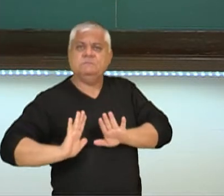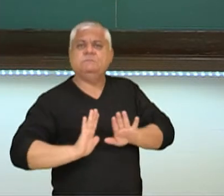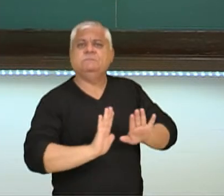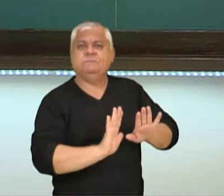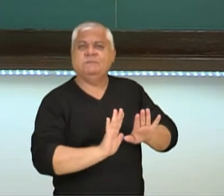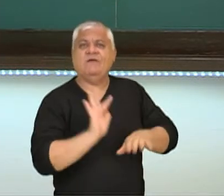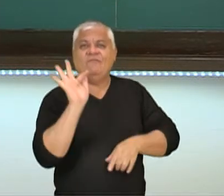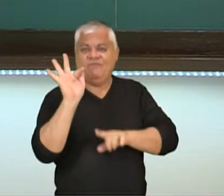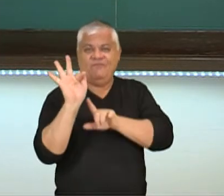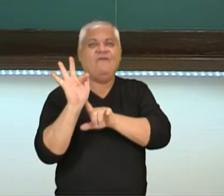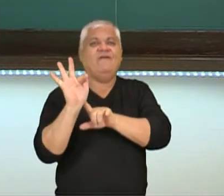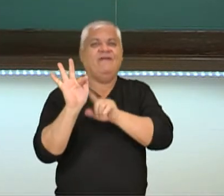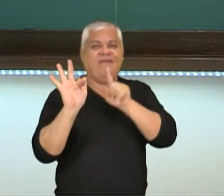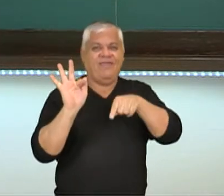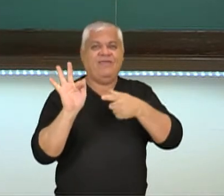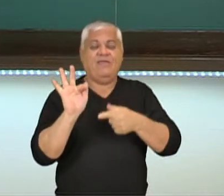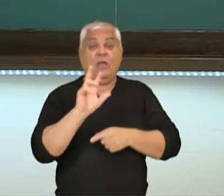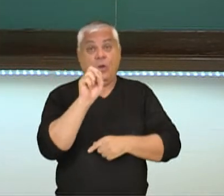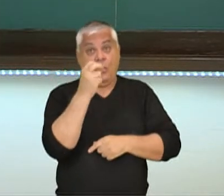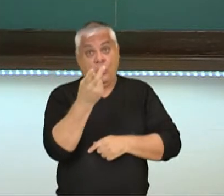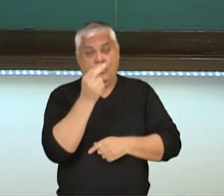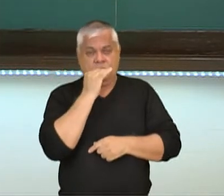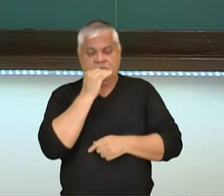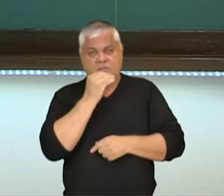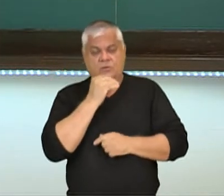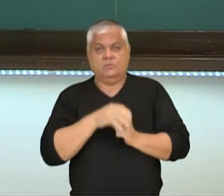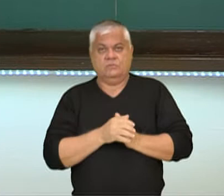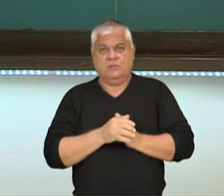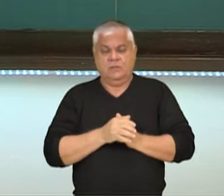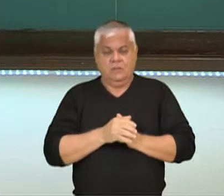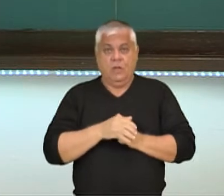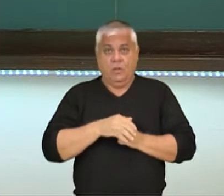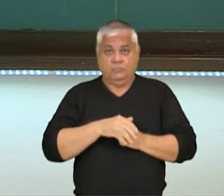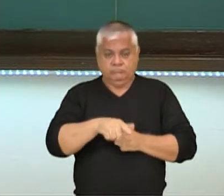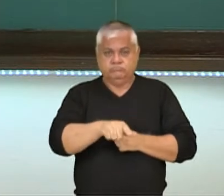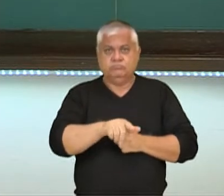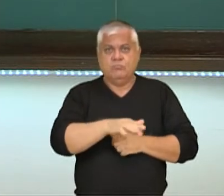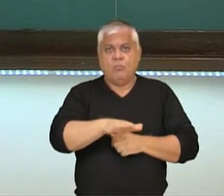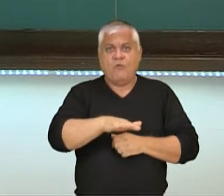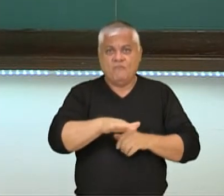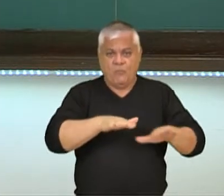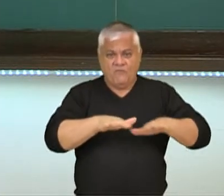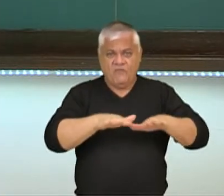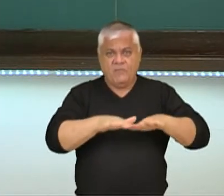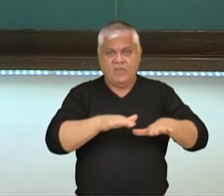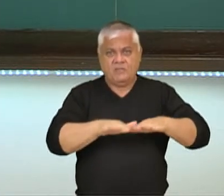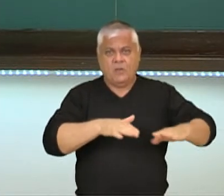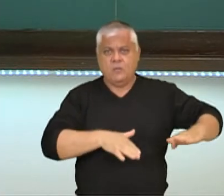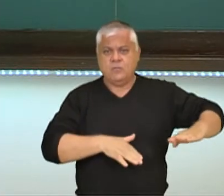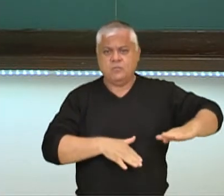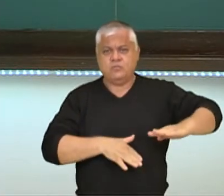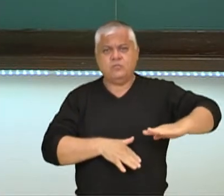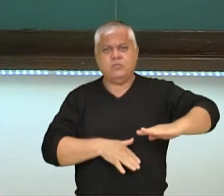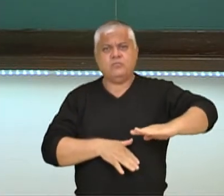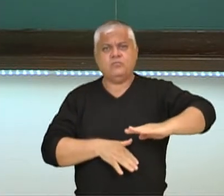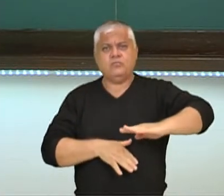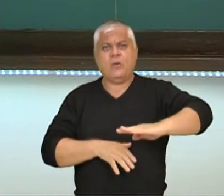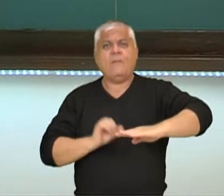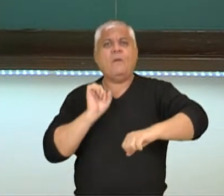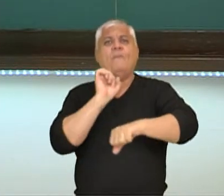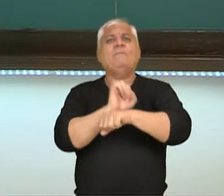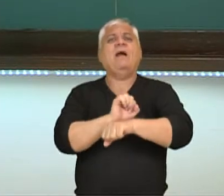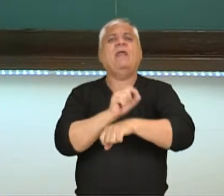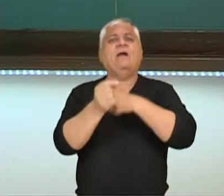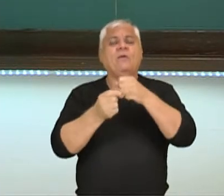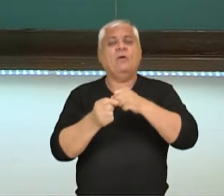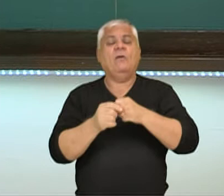força. Ou ainda, você tem lá um corpo em movimento. Para você mudar essa condição, ou seja, para você parar ele,